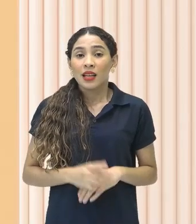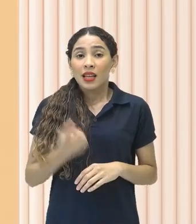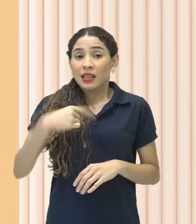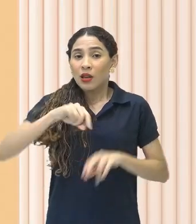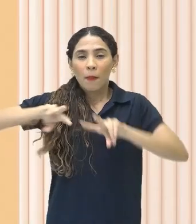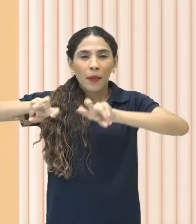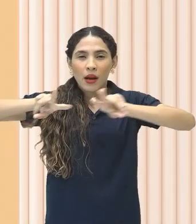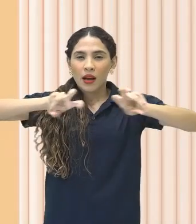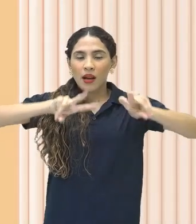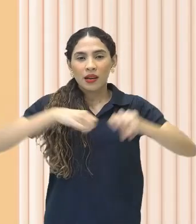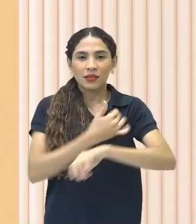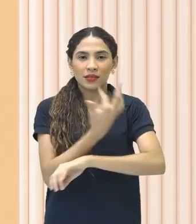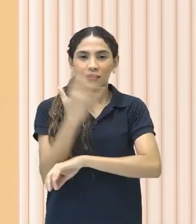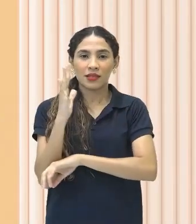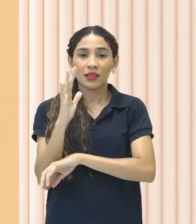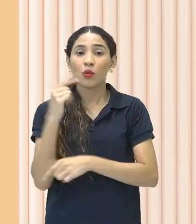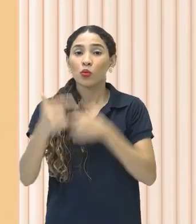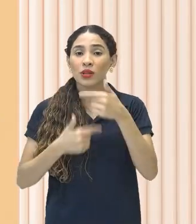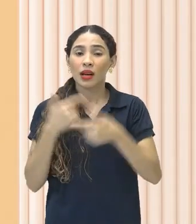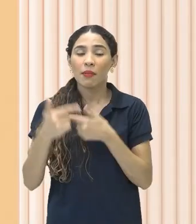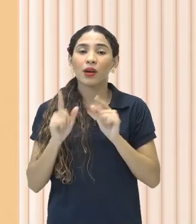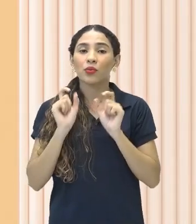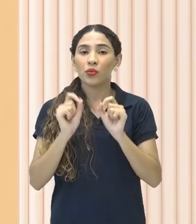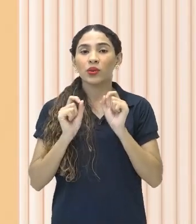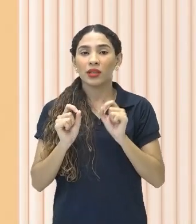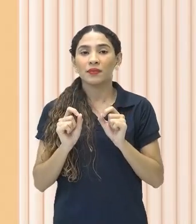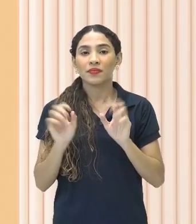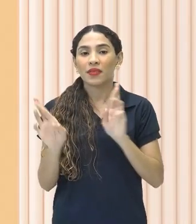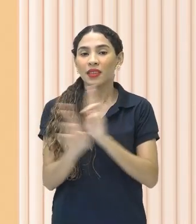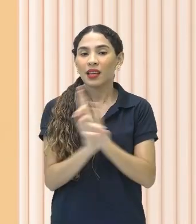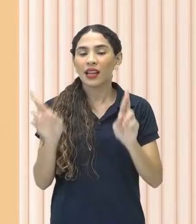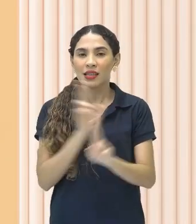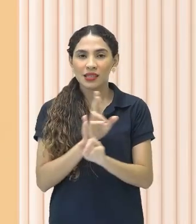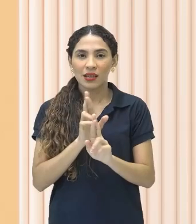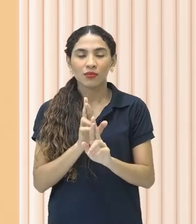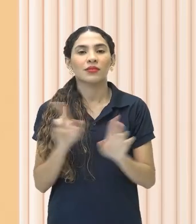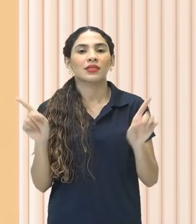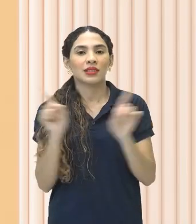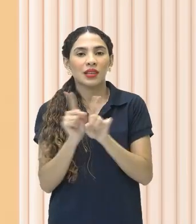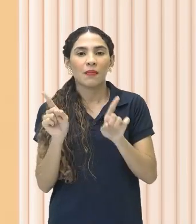explorar a natureza. O trabalho tem que ser nessa relação